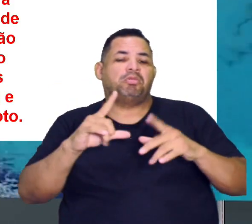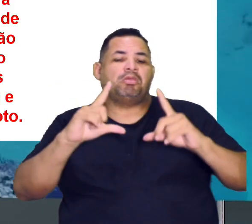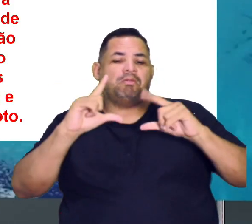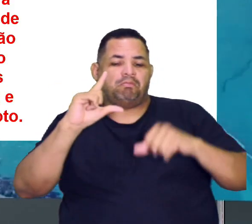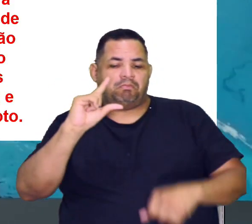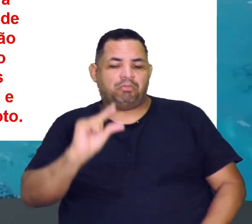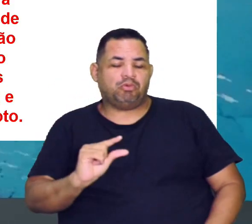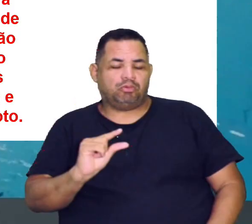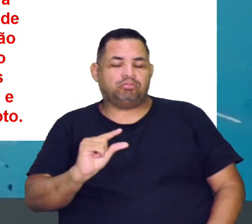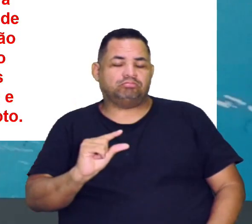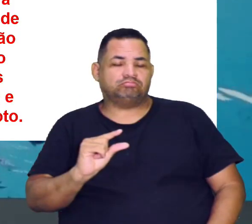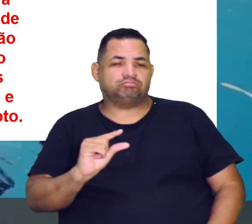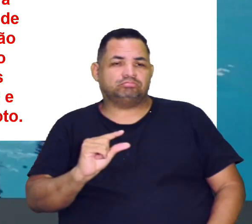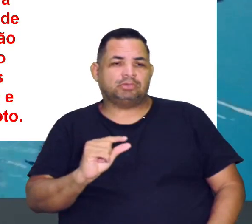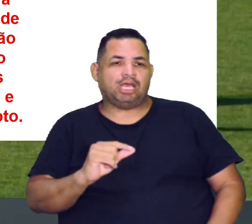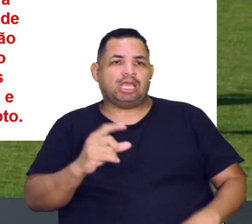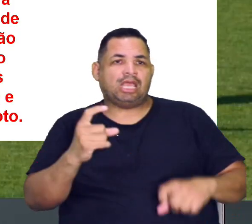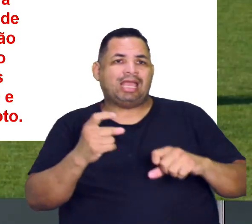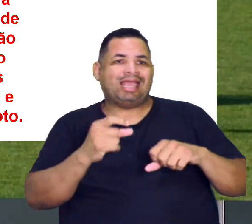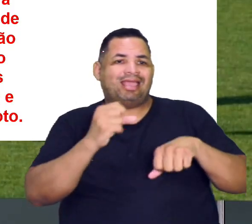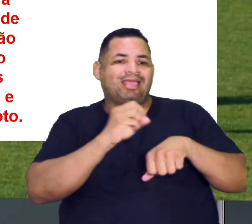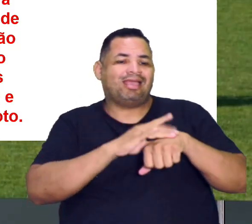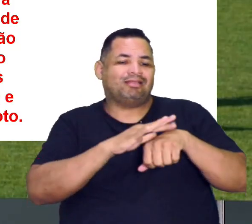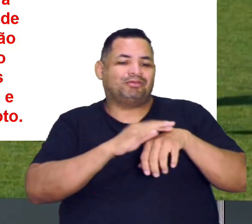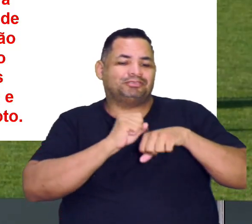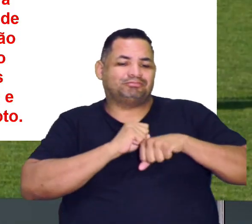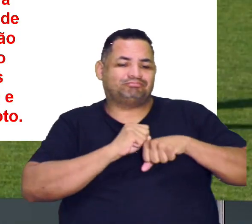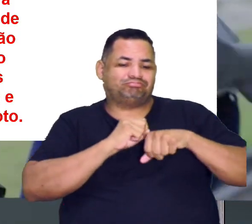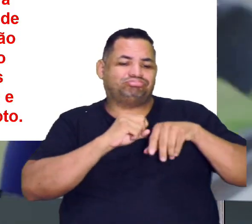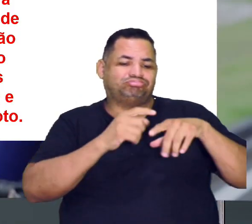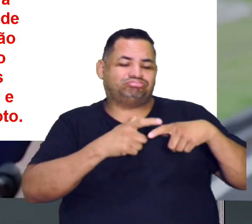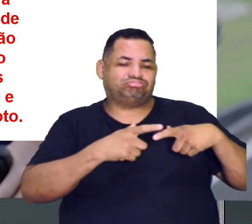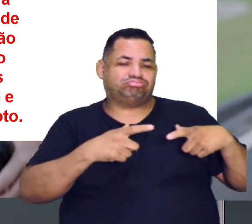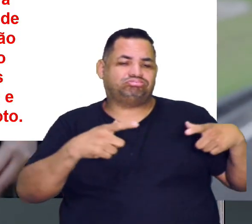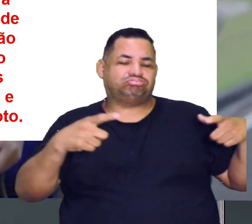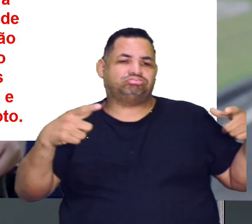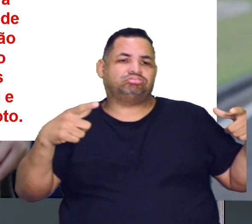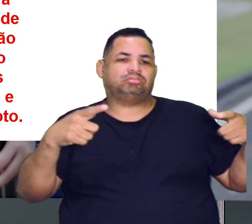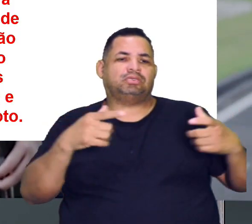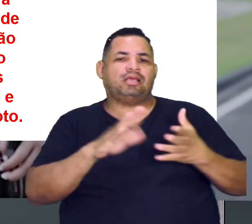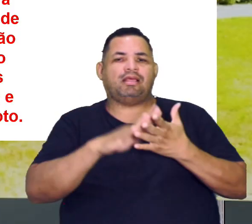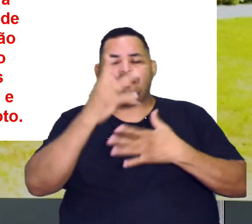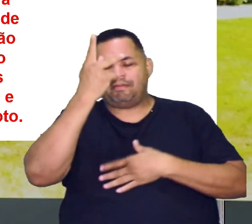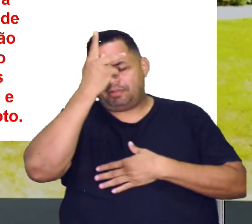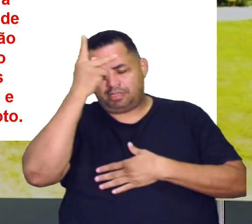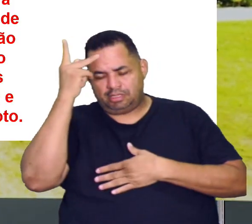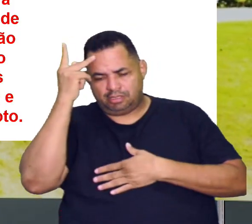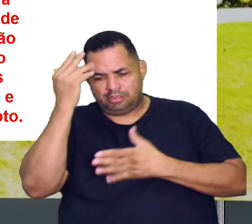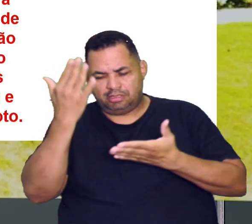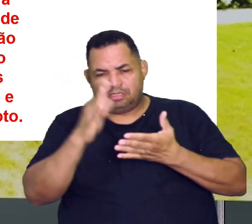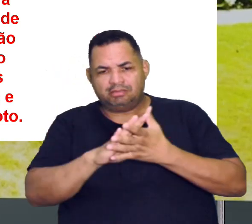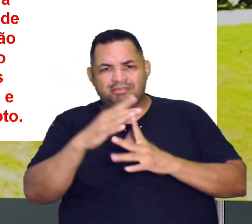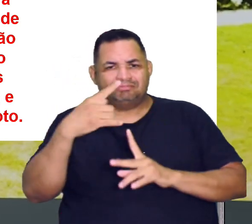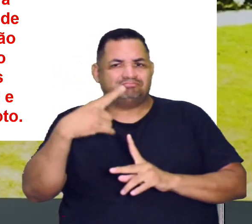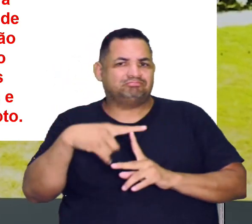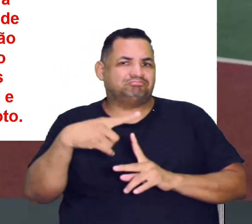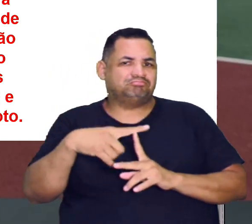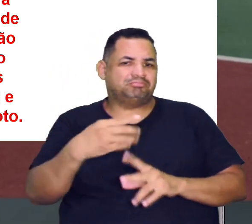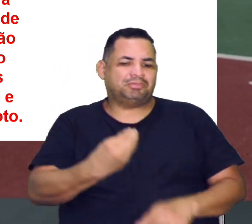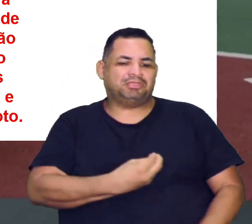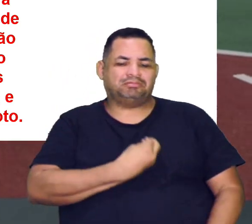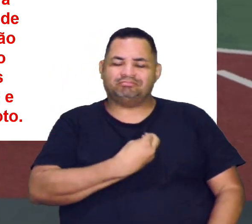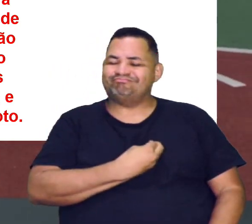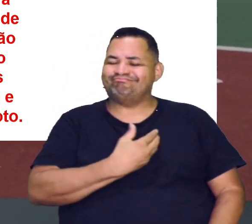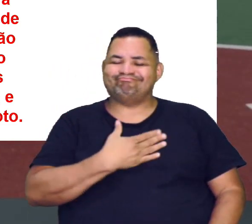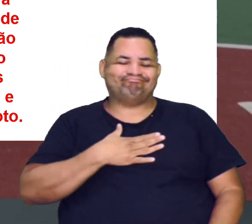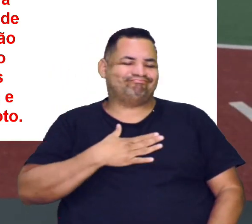das doenças que a gente falou. Esse comportamento sedentário, esse estilo de vida aí que nada agrega aí de valor